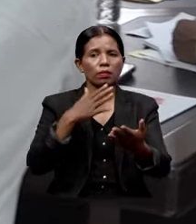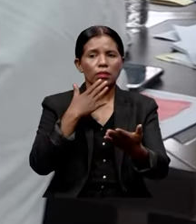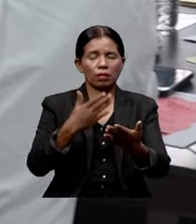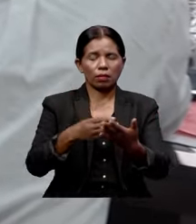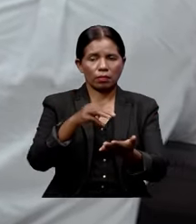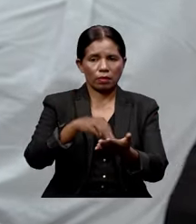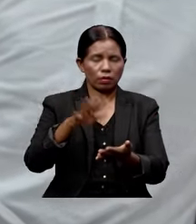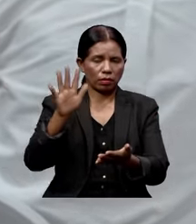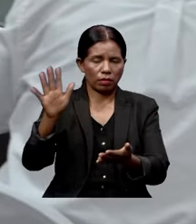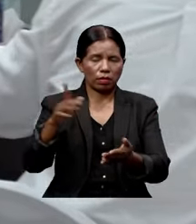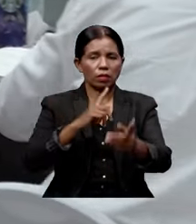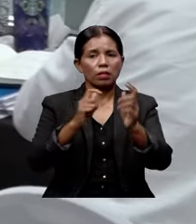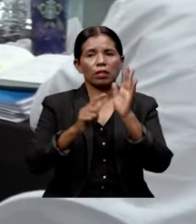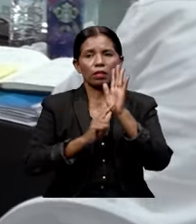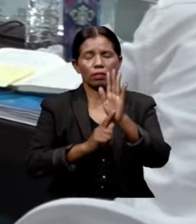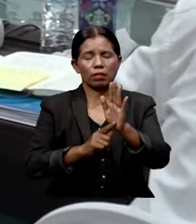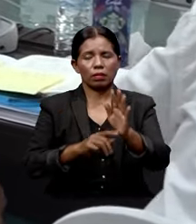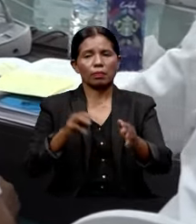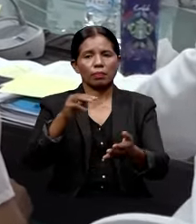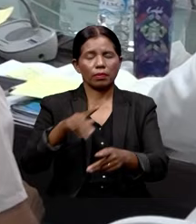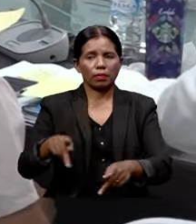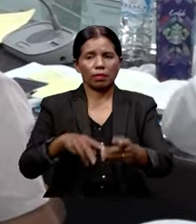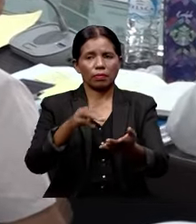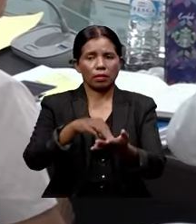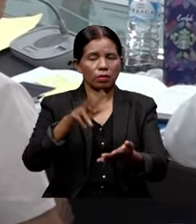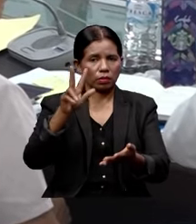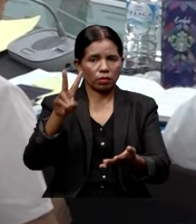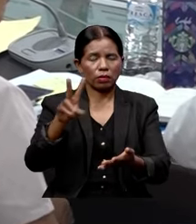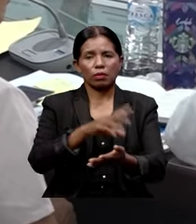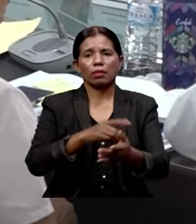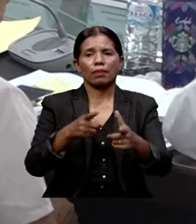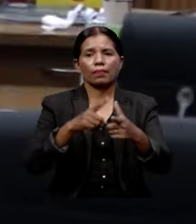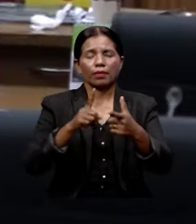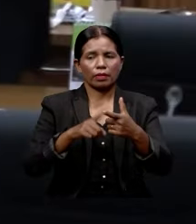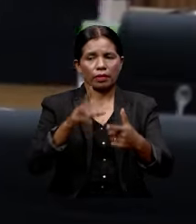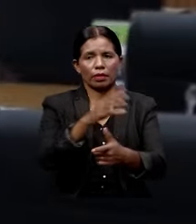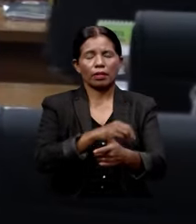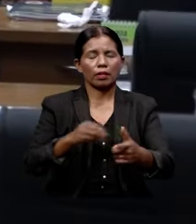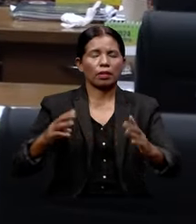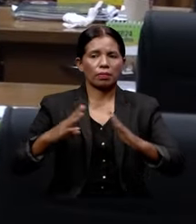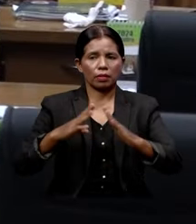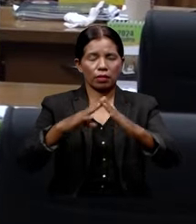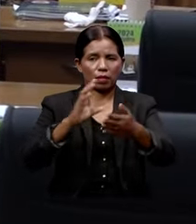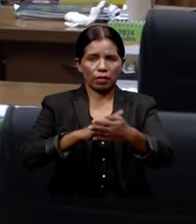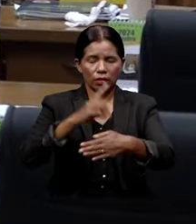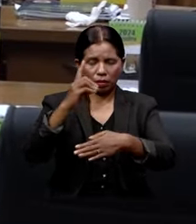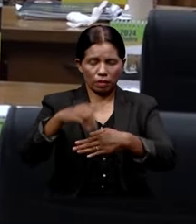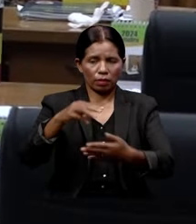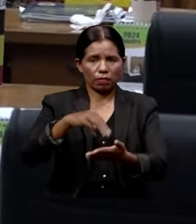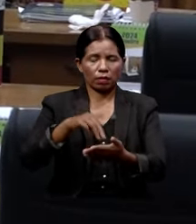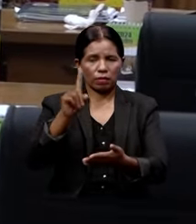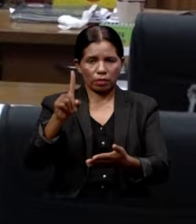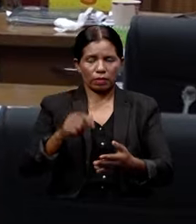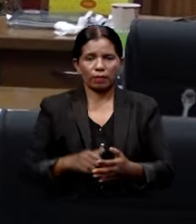milyang lima resin transferensia publika basic milyang rua kapital menor mil atu sida resin no kapital desenvolvimento milyang ida resin.